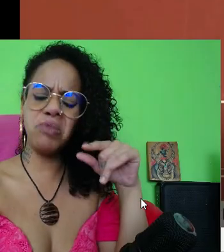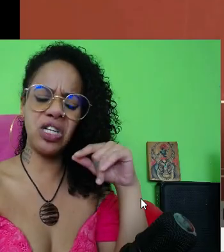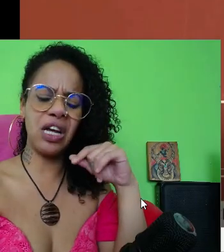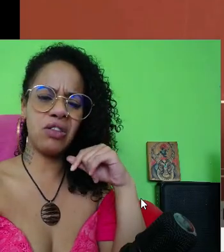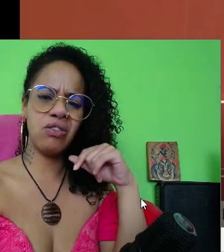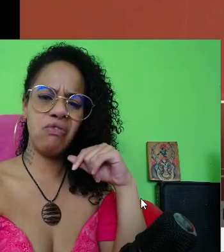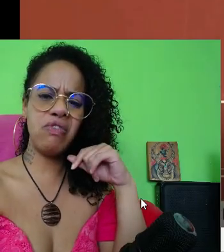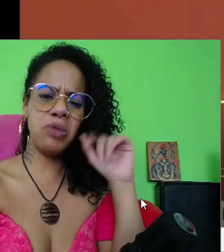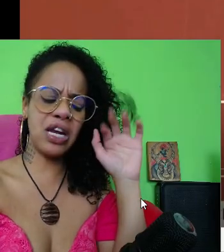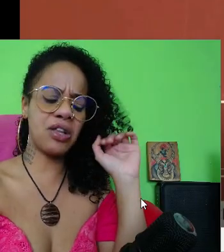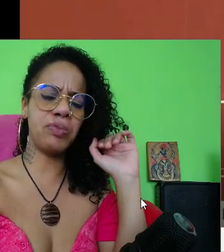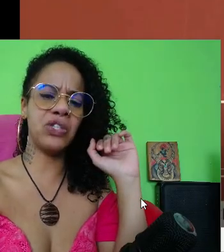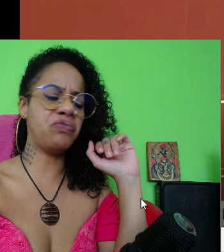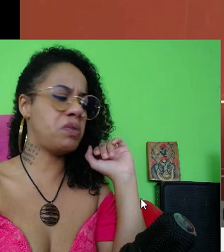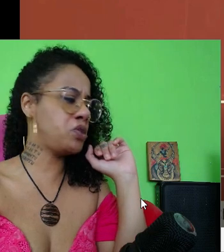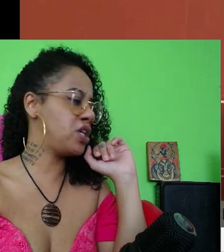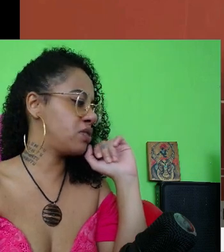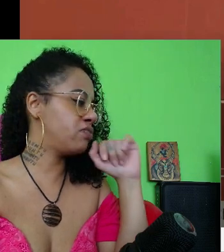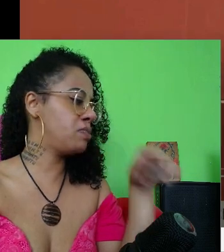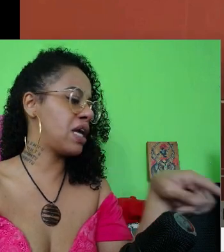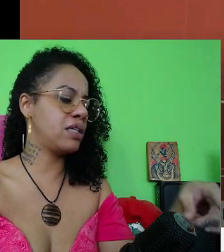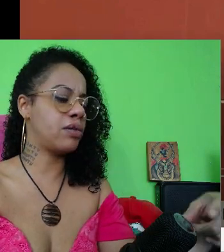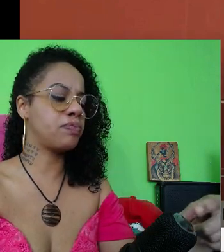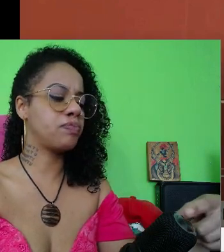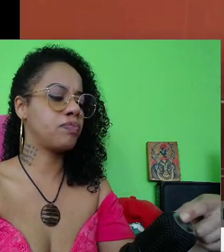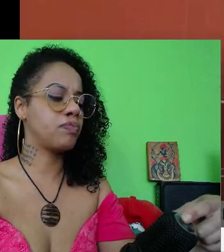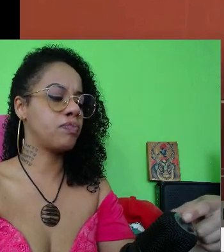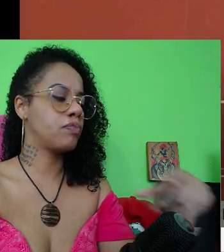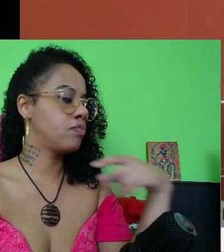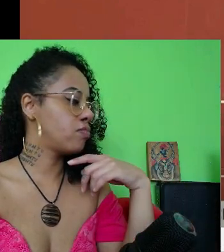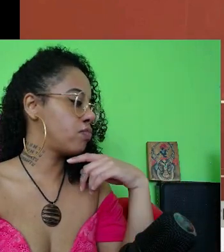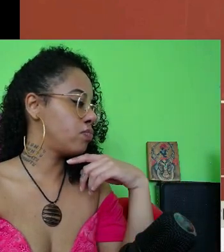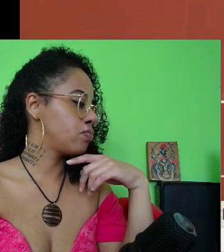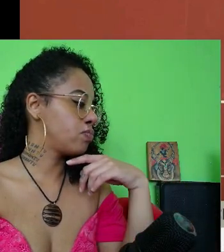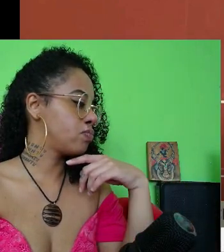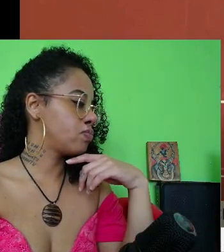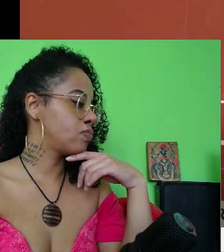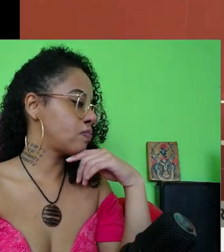não vamos direito vamos direto Brasil vamos direto vamos lá então